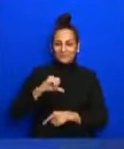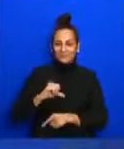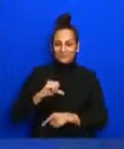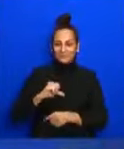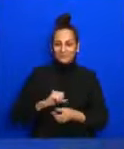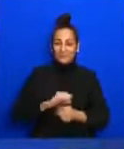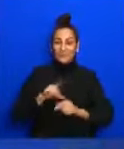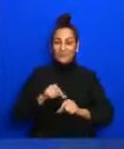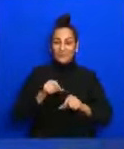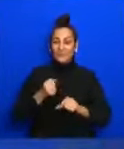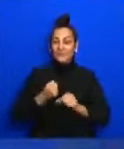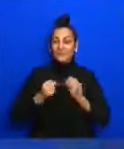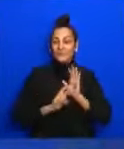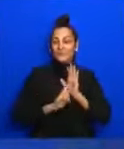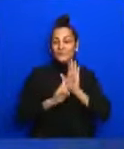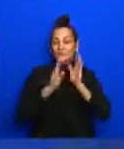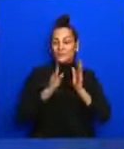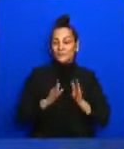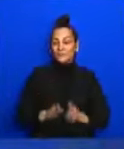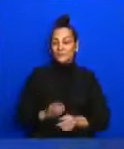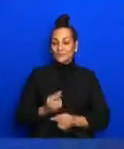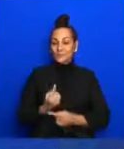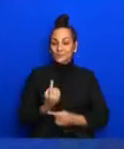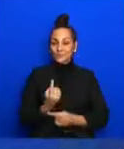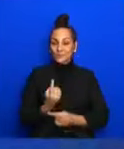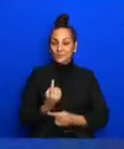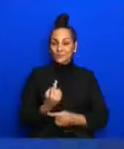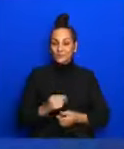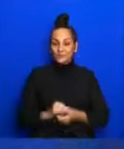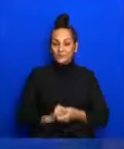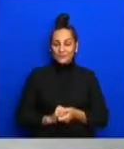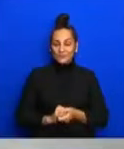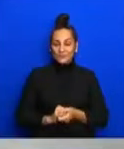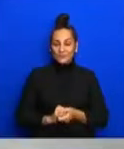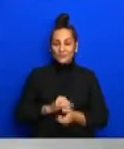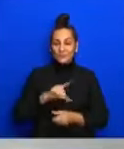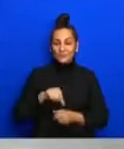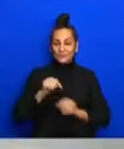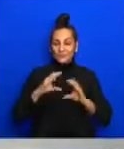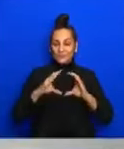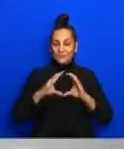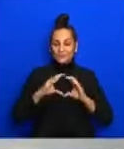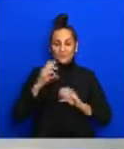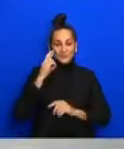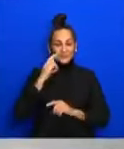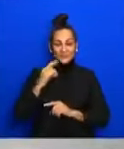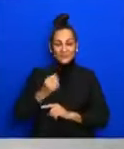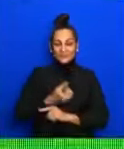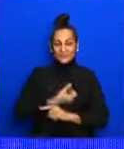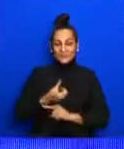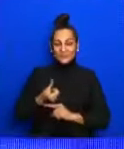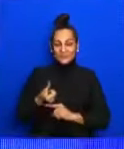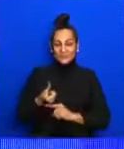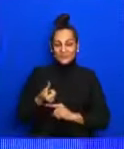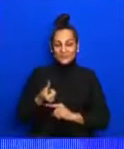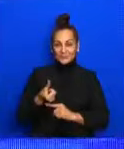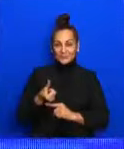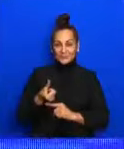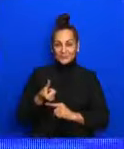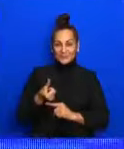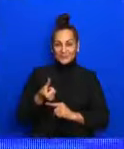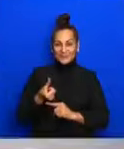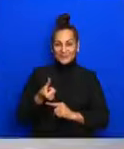9. Sorteio do número correspondente à coluna número 1. Bola rosa, número 6, com